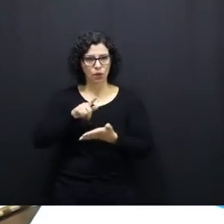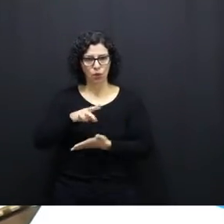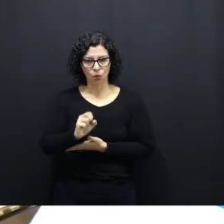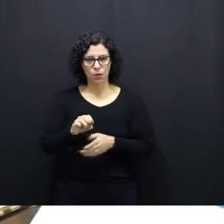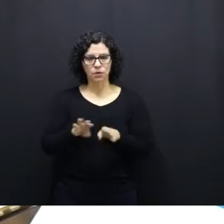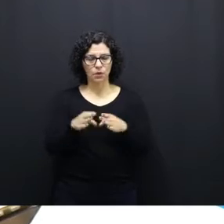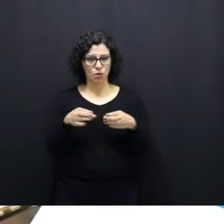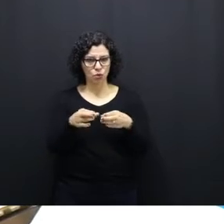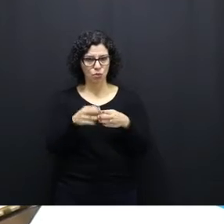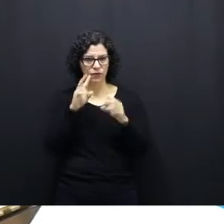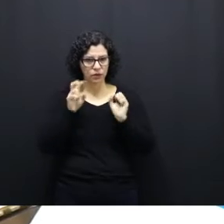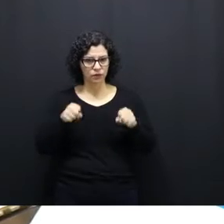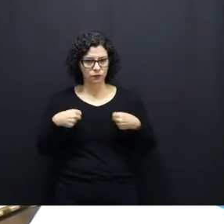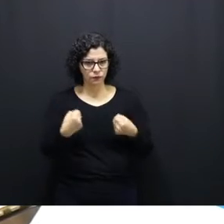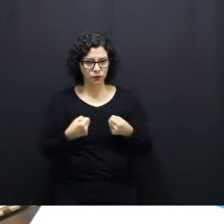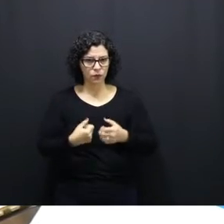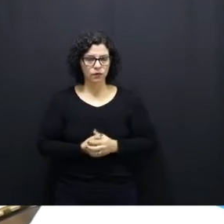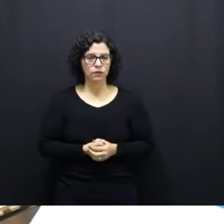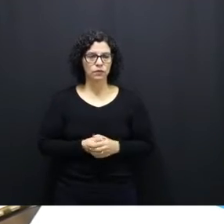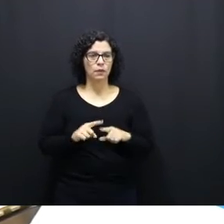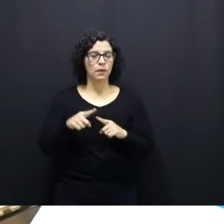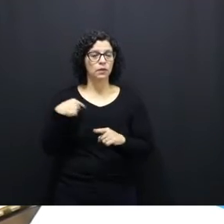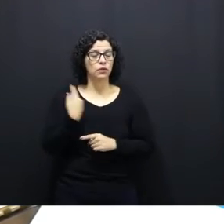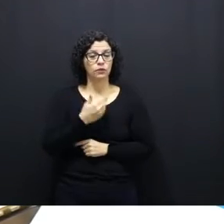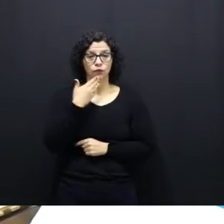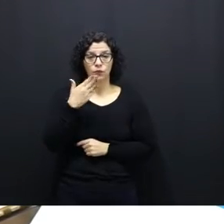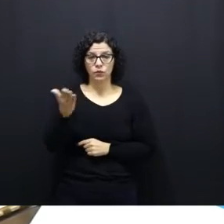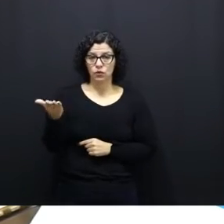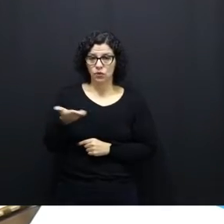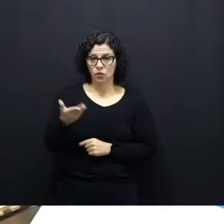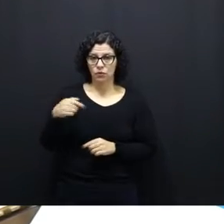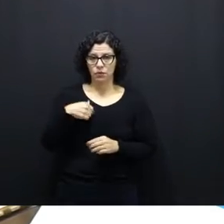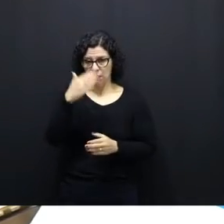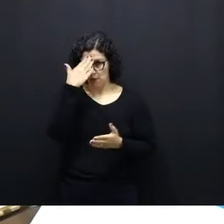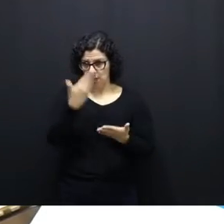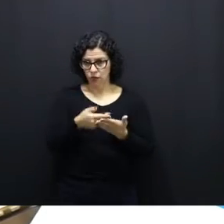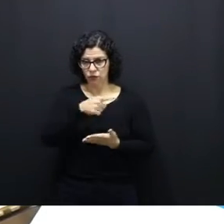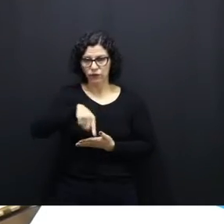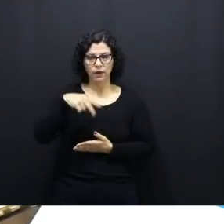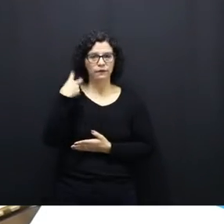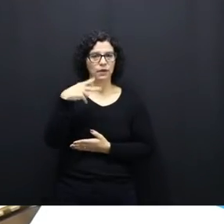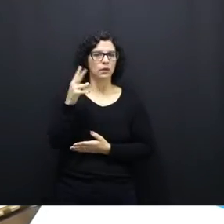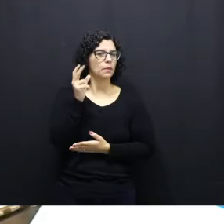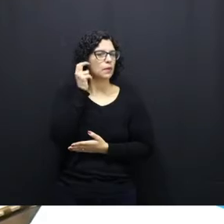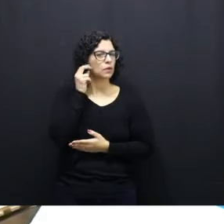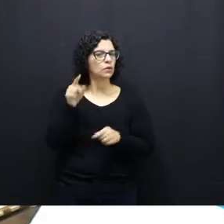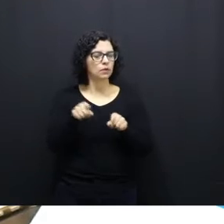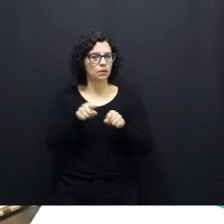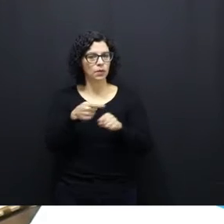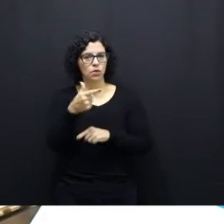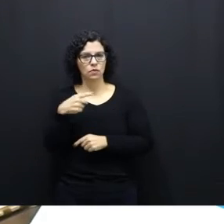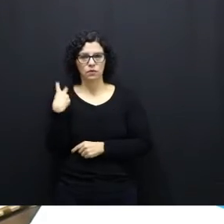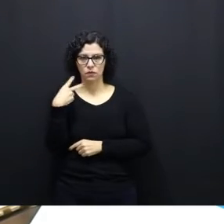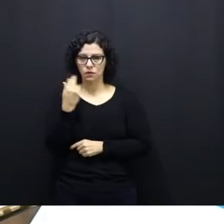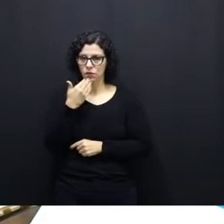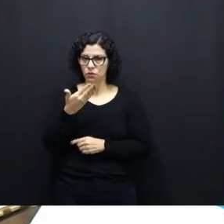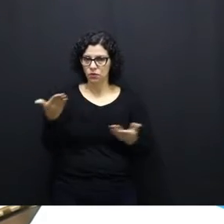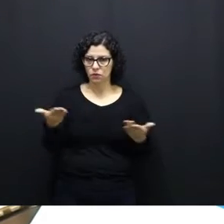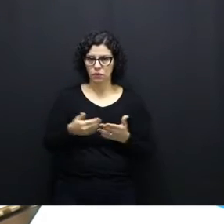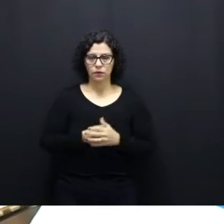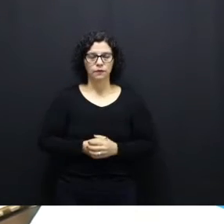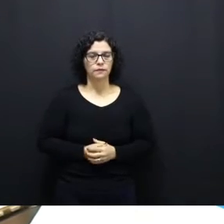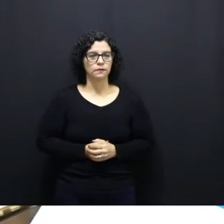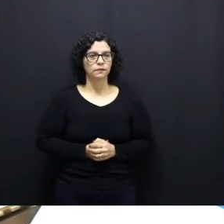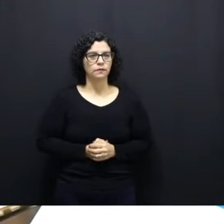Lucas com sua equipe É mas o meu pedido aqui acredito que é igual do vereador Paulinho Maradona de outros demais vereadores